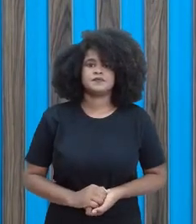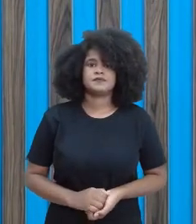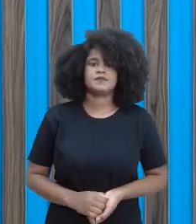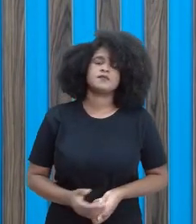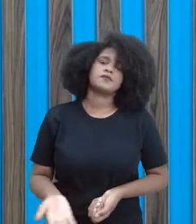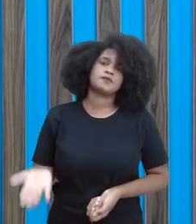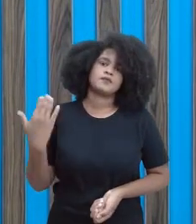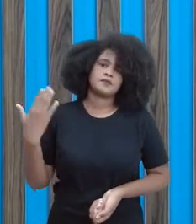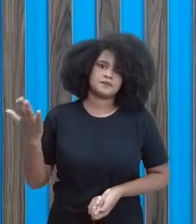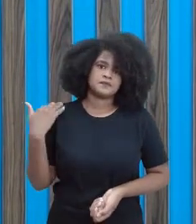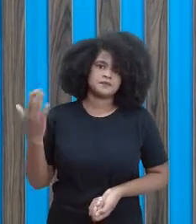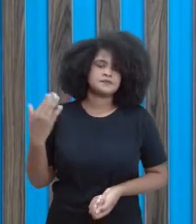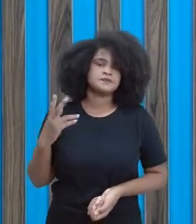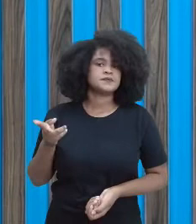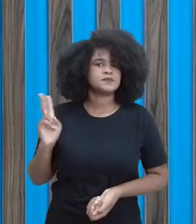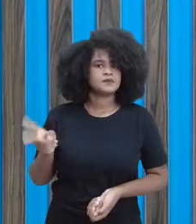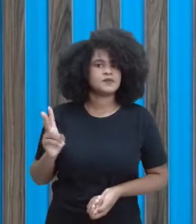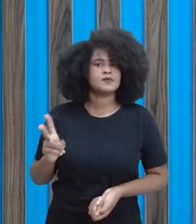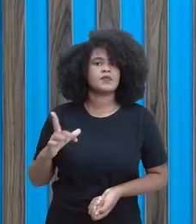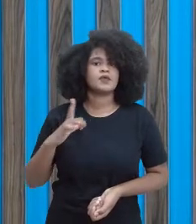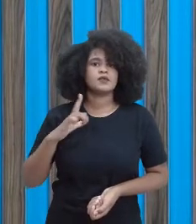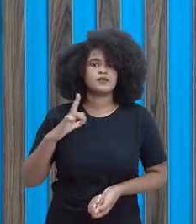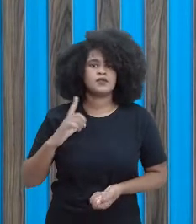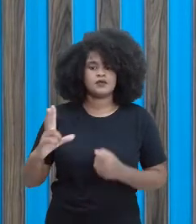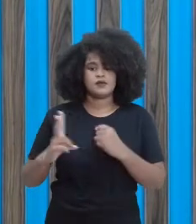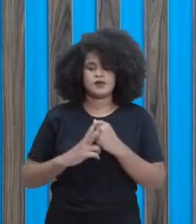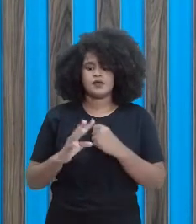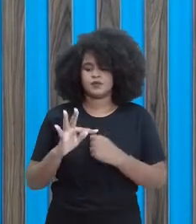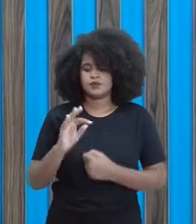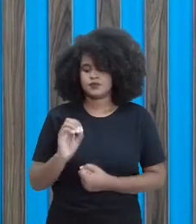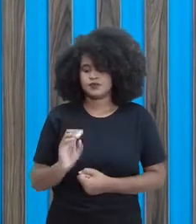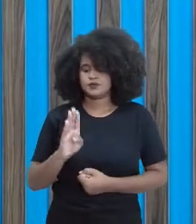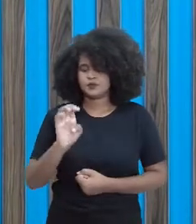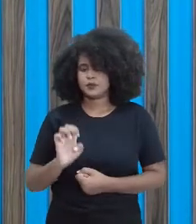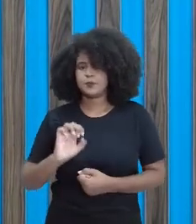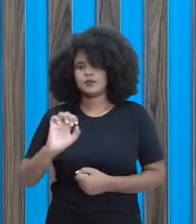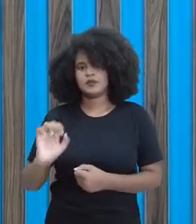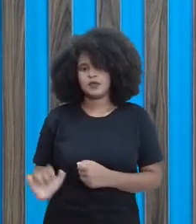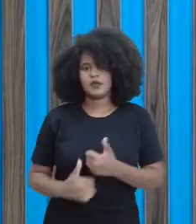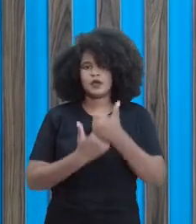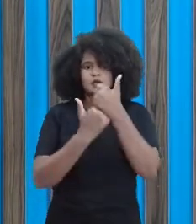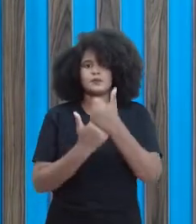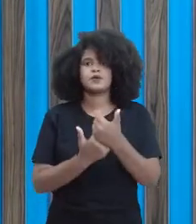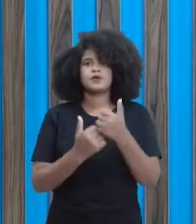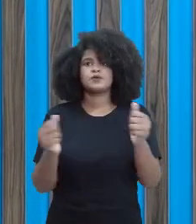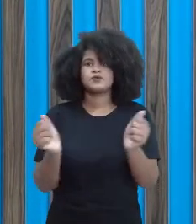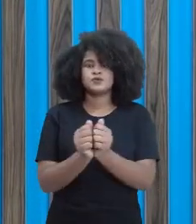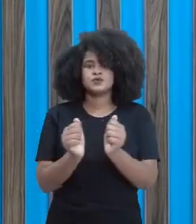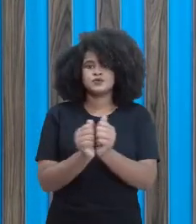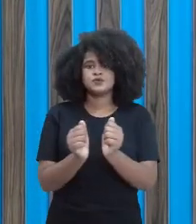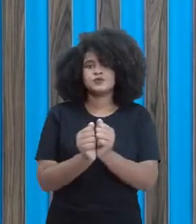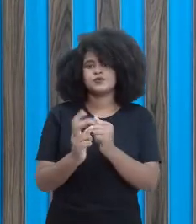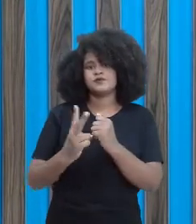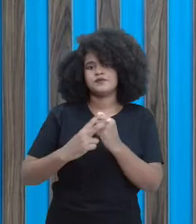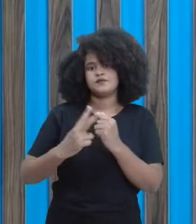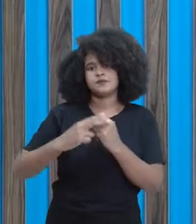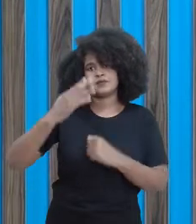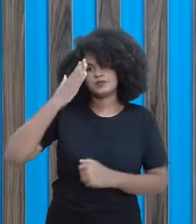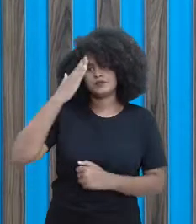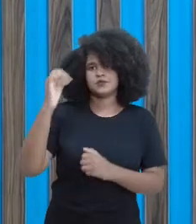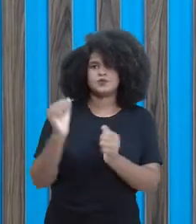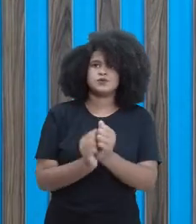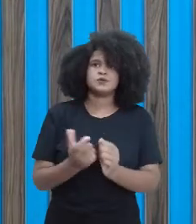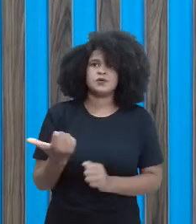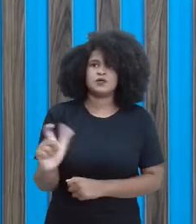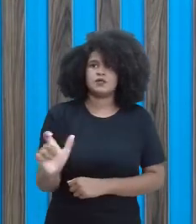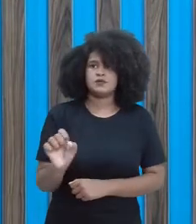contínuo, tá? Que é o verbo to be como auxiliar no passado e o verbo principal com ing, junto com a palavra o quê? Still. A